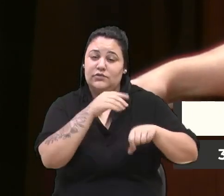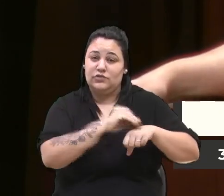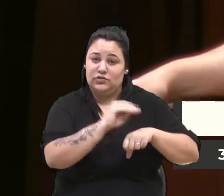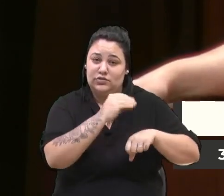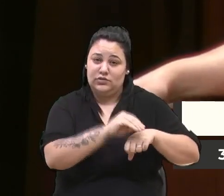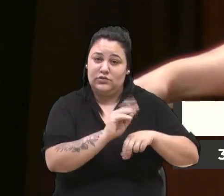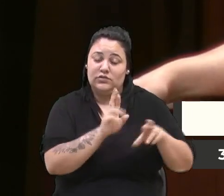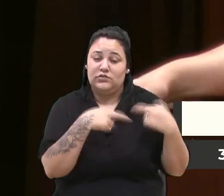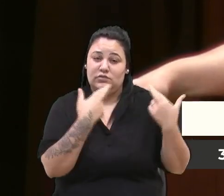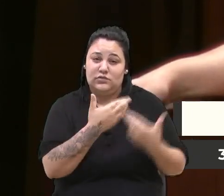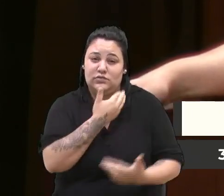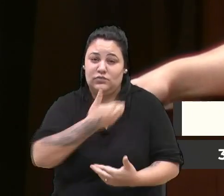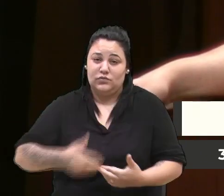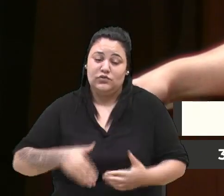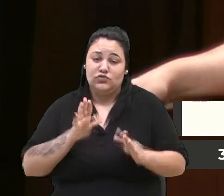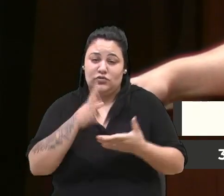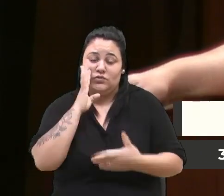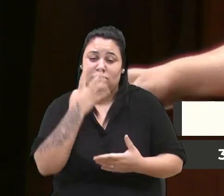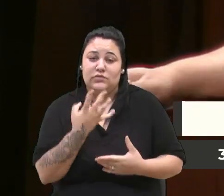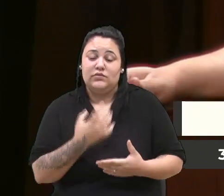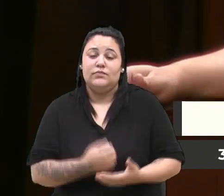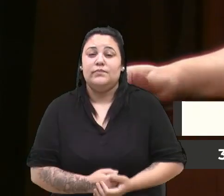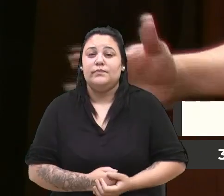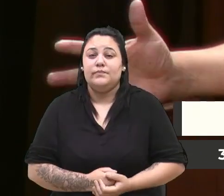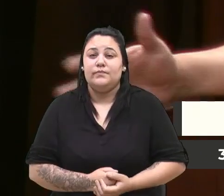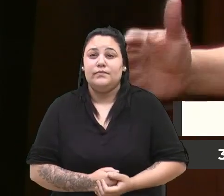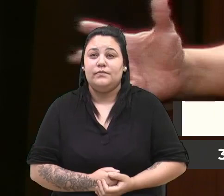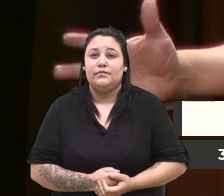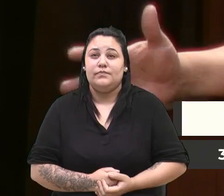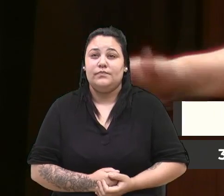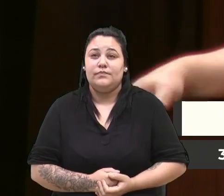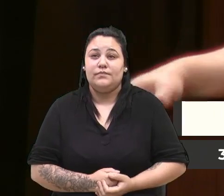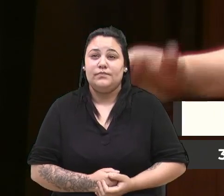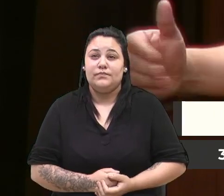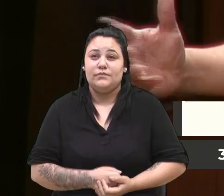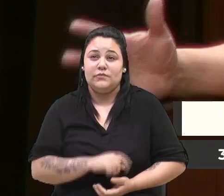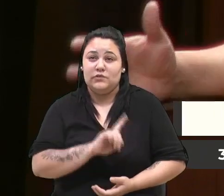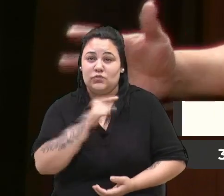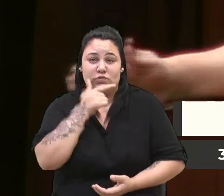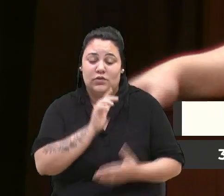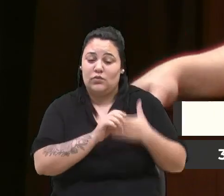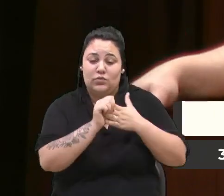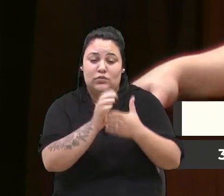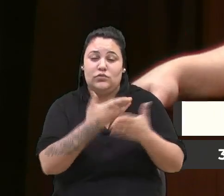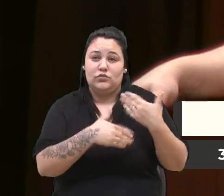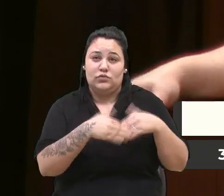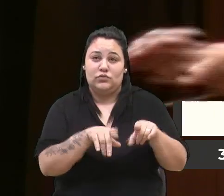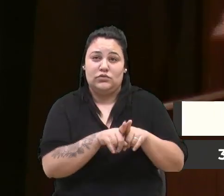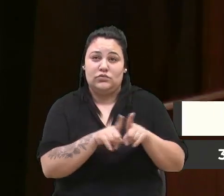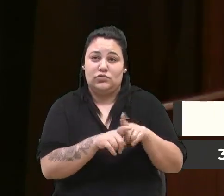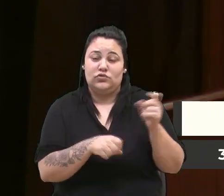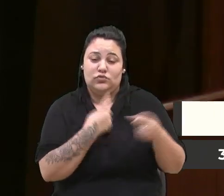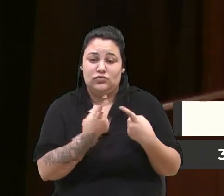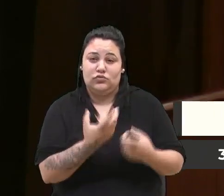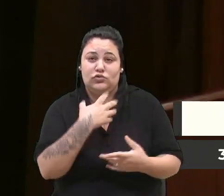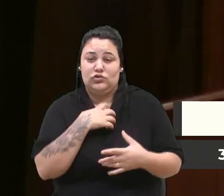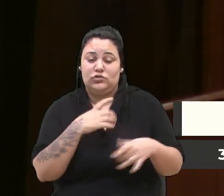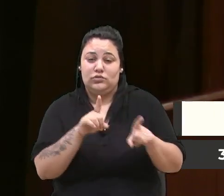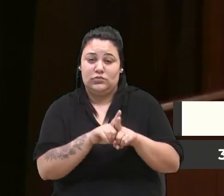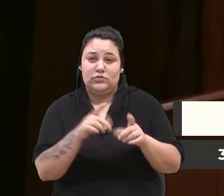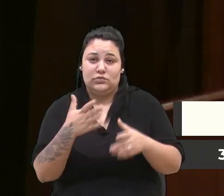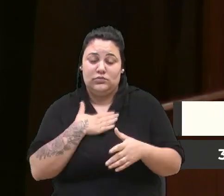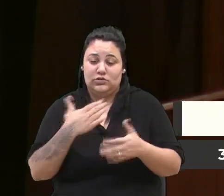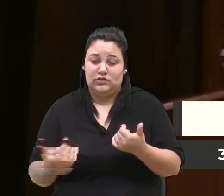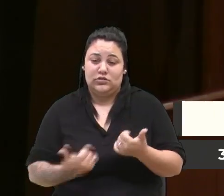reuniões públicas que aconteceram. E nem tudo a gente pode acompanhar, mas tentei, né, de alguma forma, até como minha assessoria, quando vocês